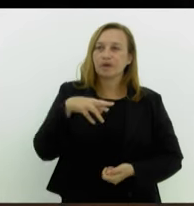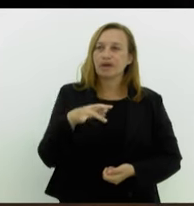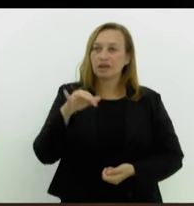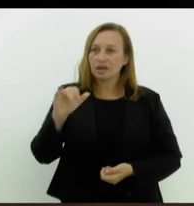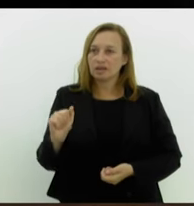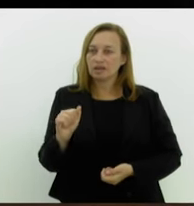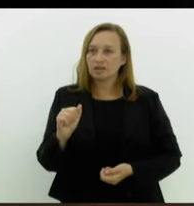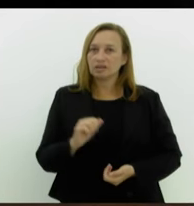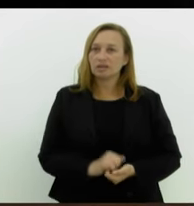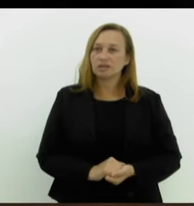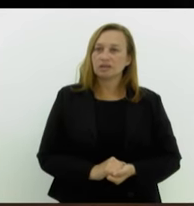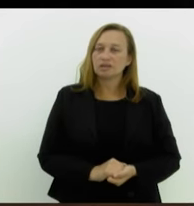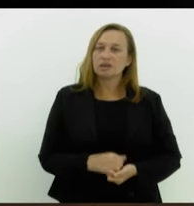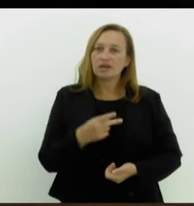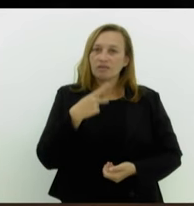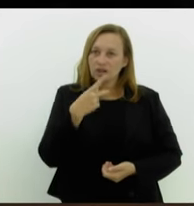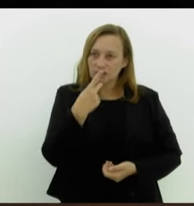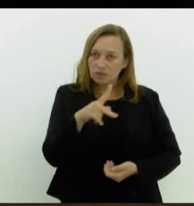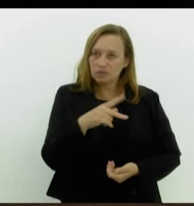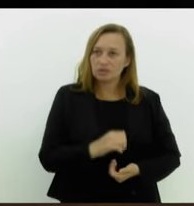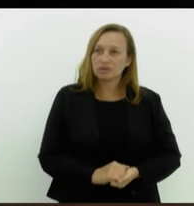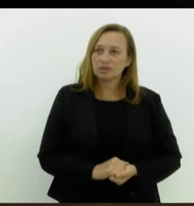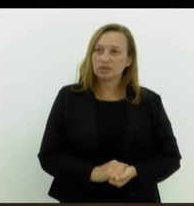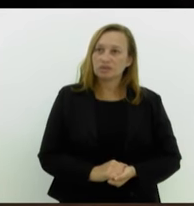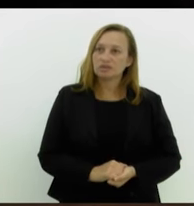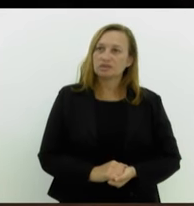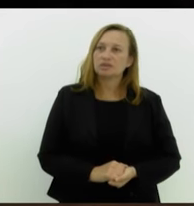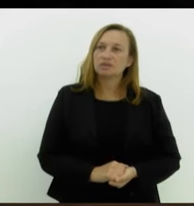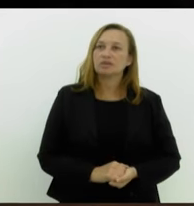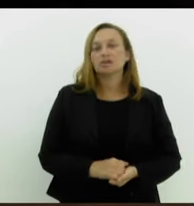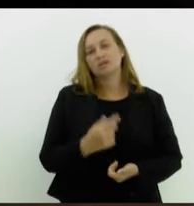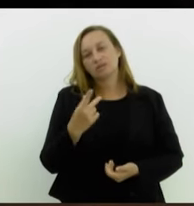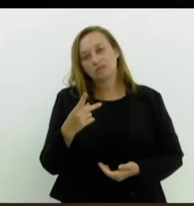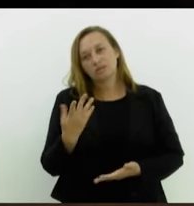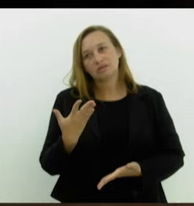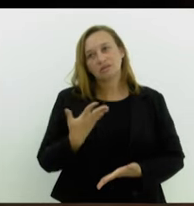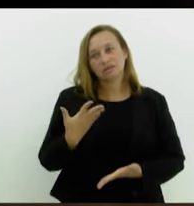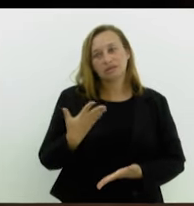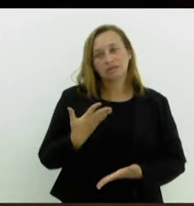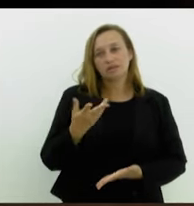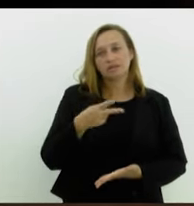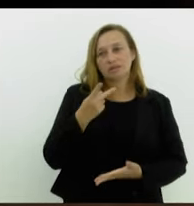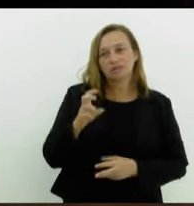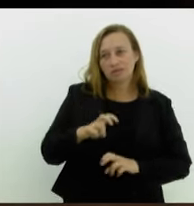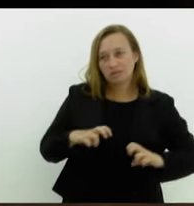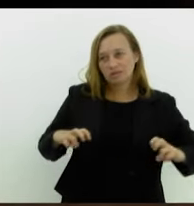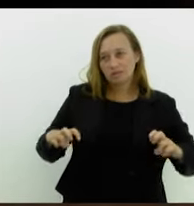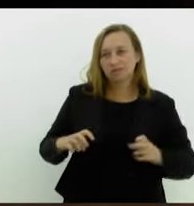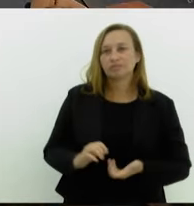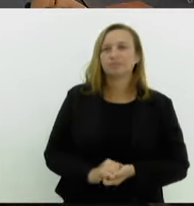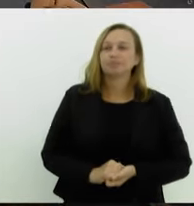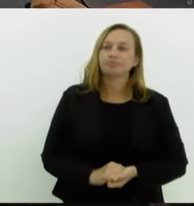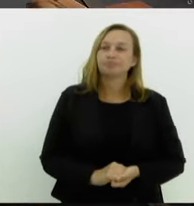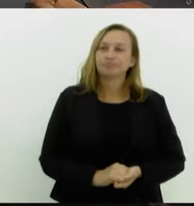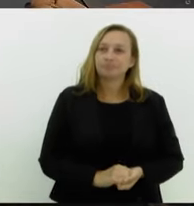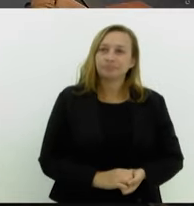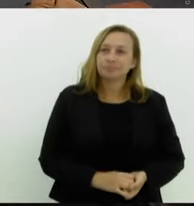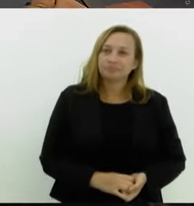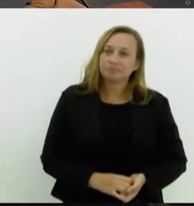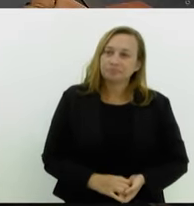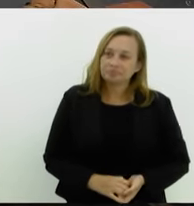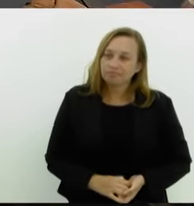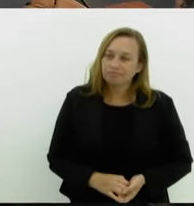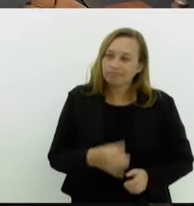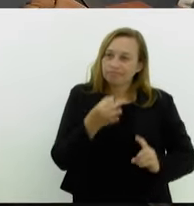você A fala é sua as nossas colegas vão se se acomodar as